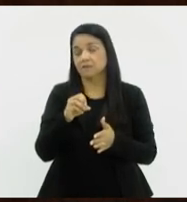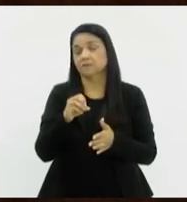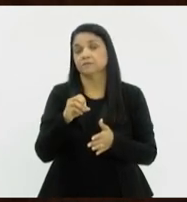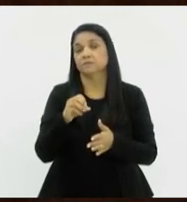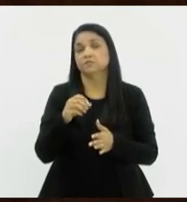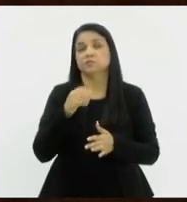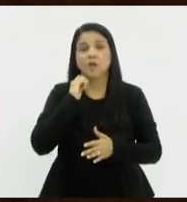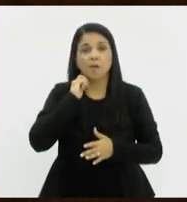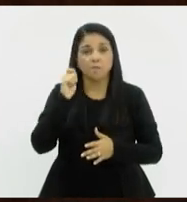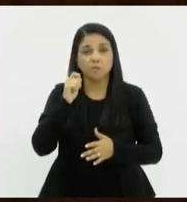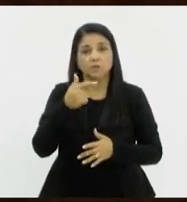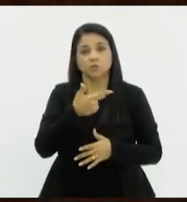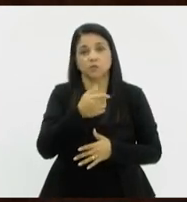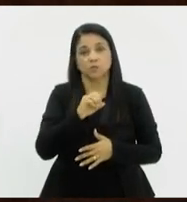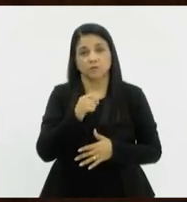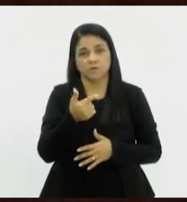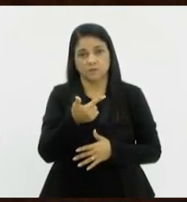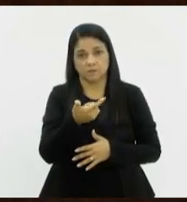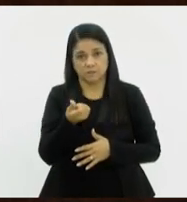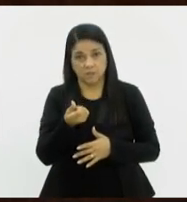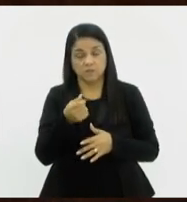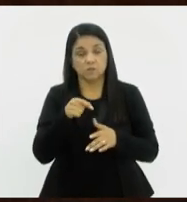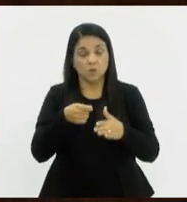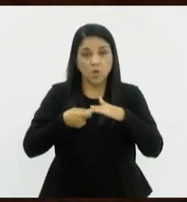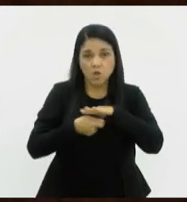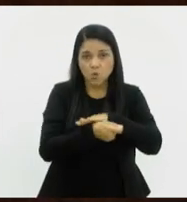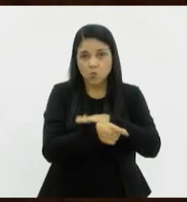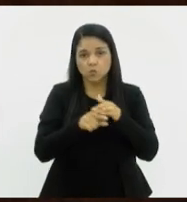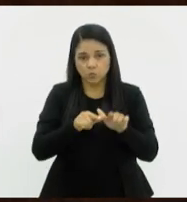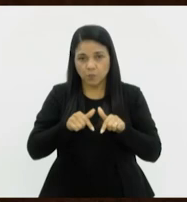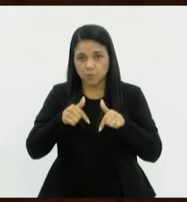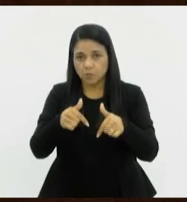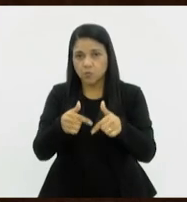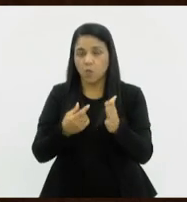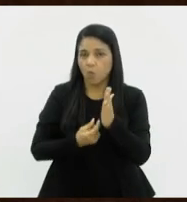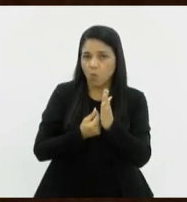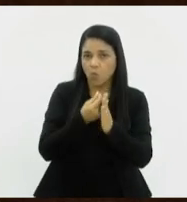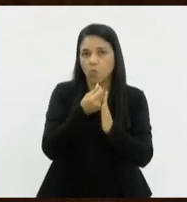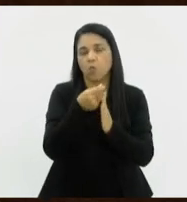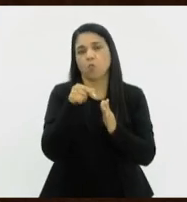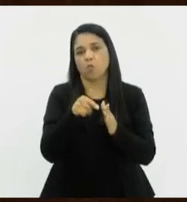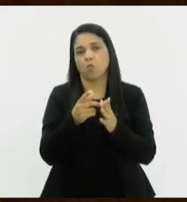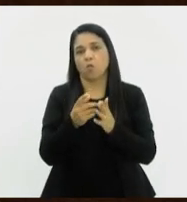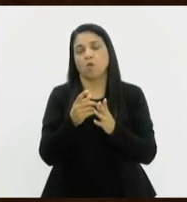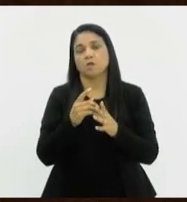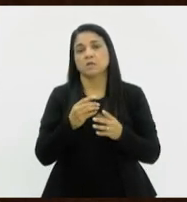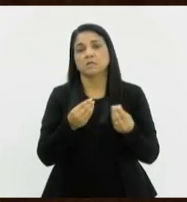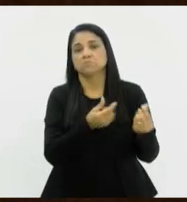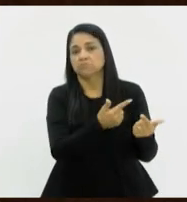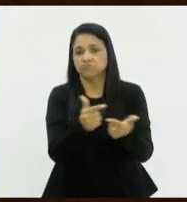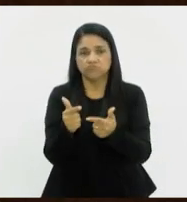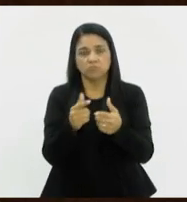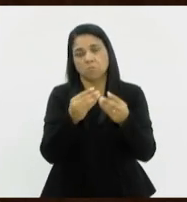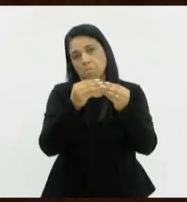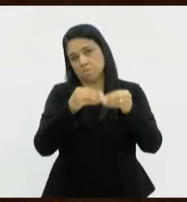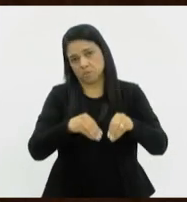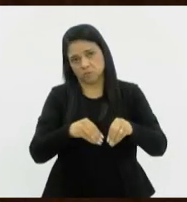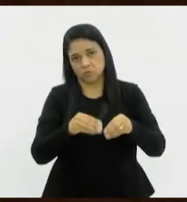que os recursos para sua implantação serão previstos em dotação orçamentária, sem prejuízo na